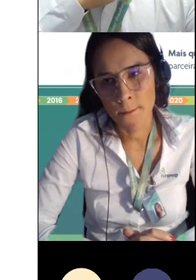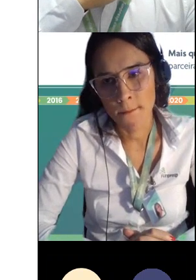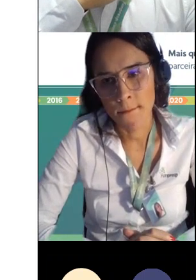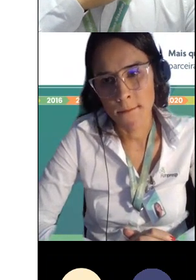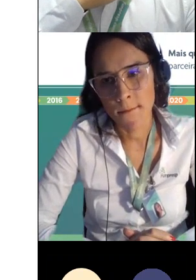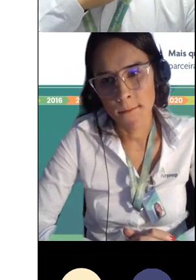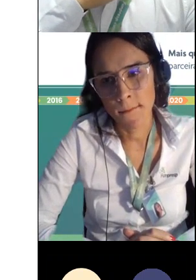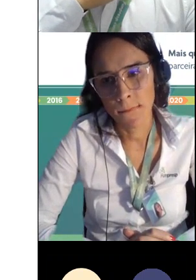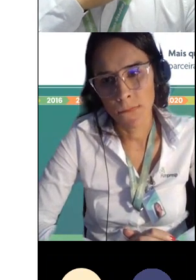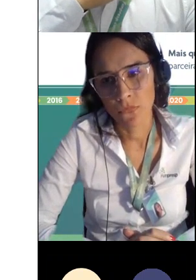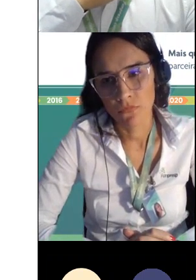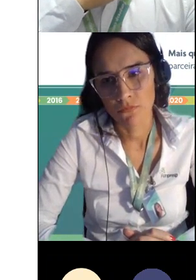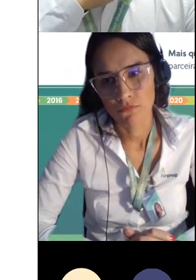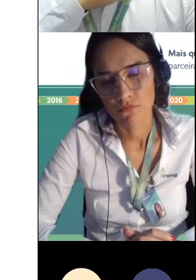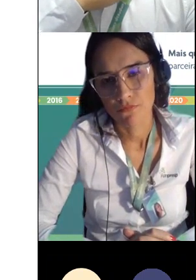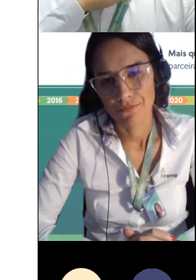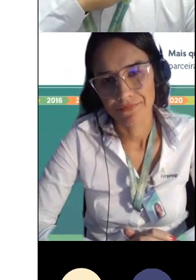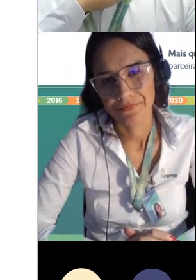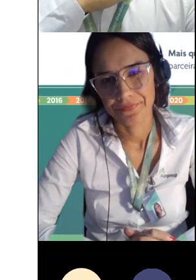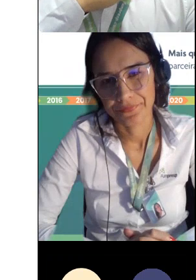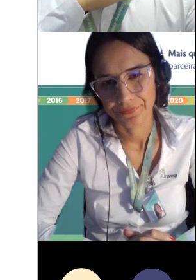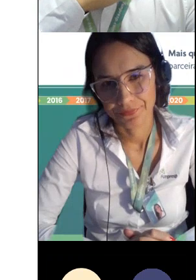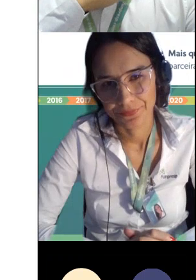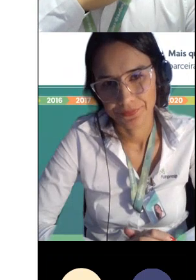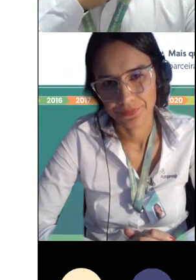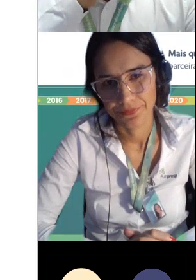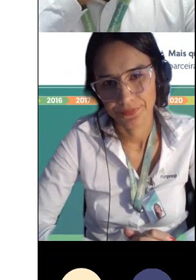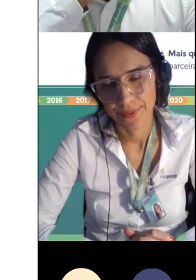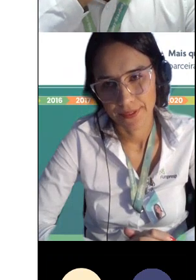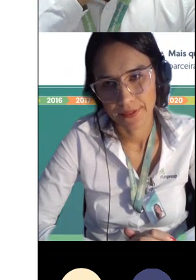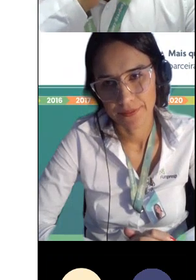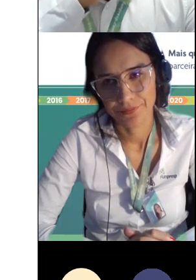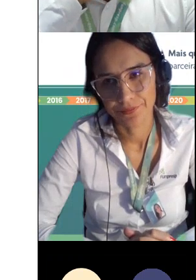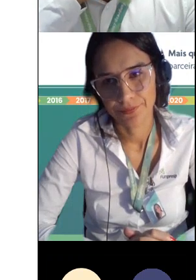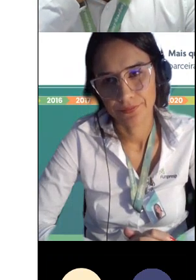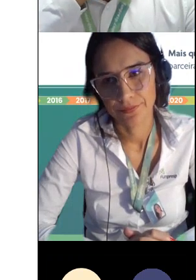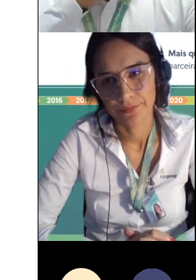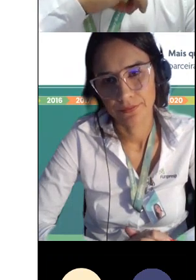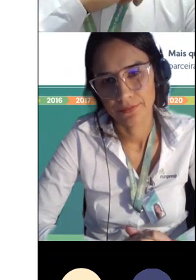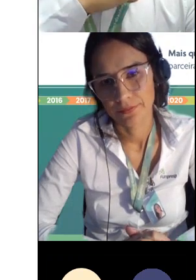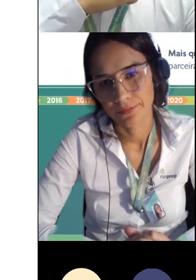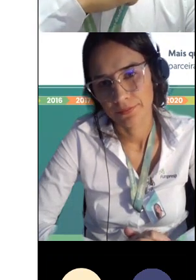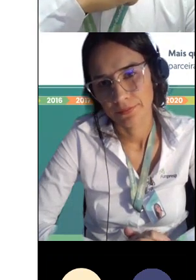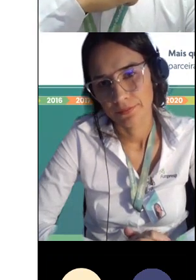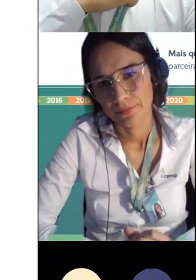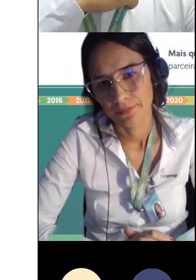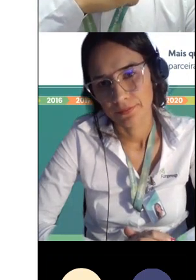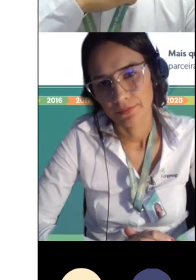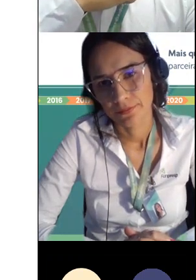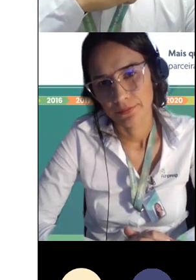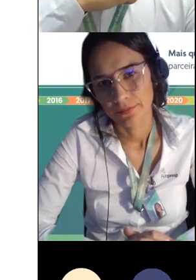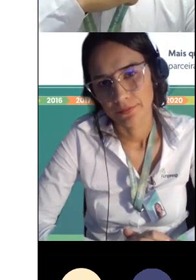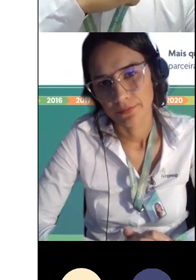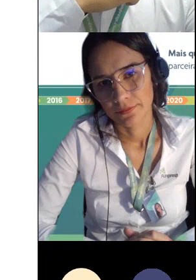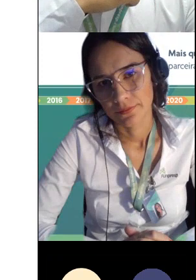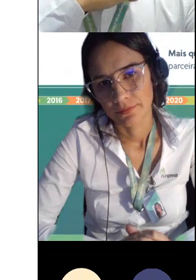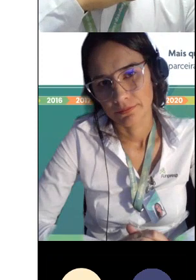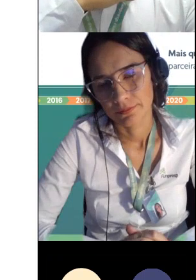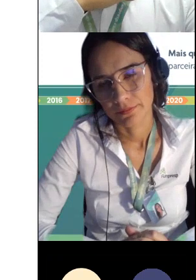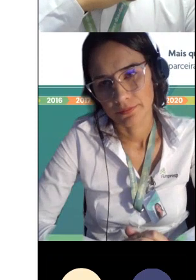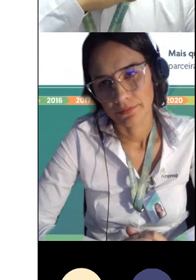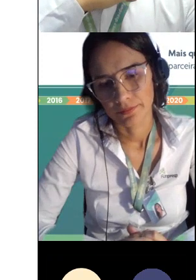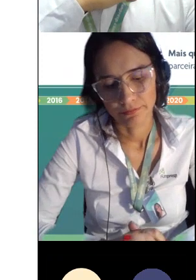você precisa contribuir esse valor. Mas se fosse esse valor, você teria uma devolução de imposto de renda, quando